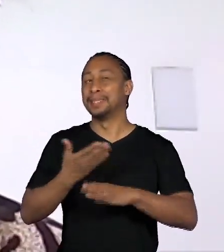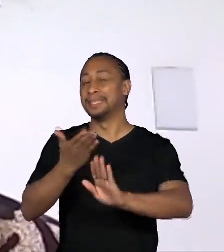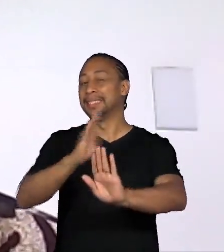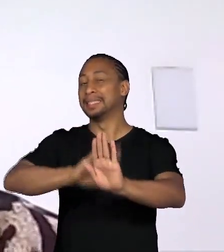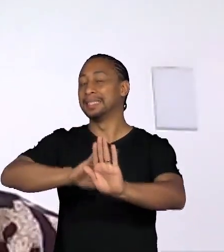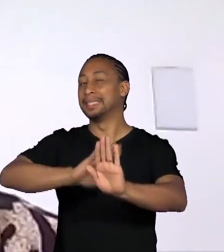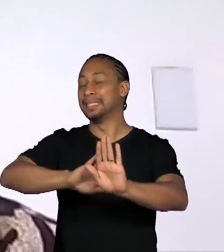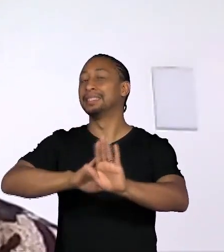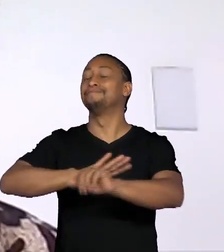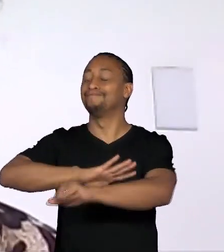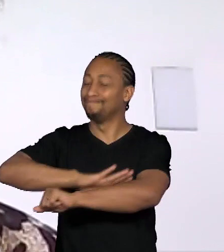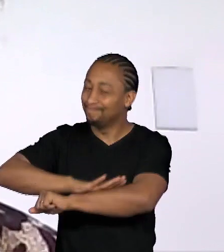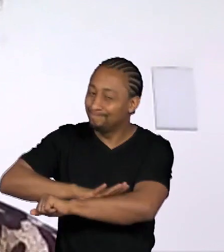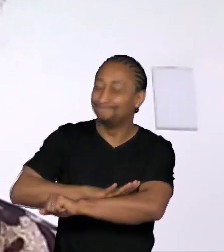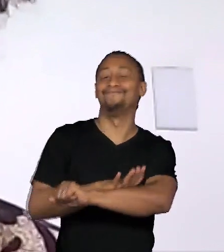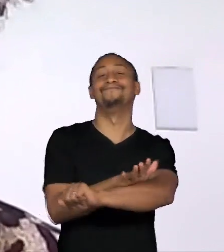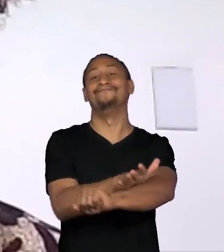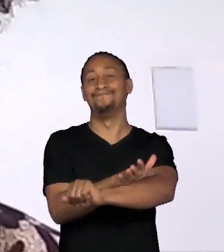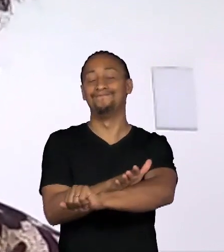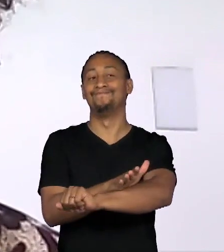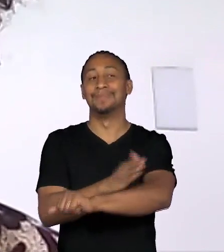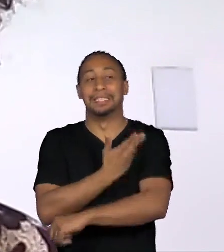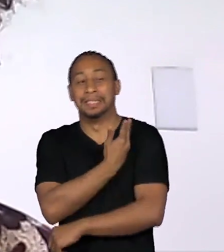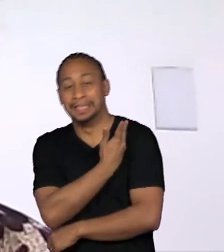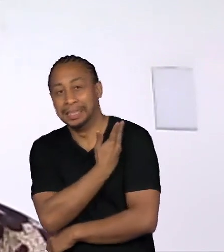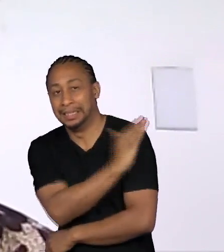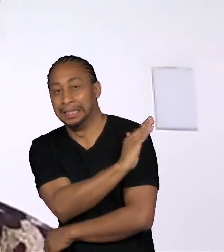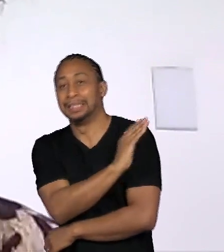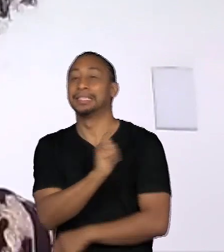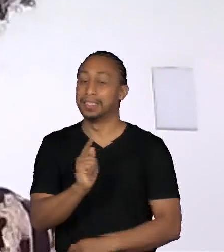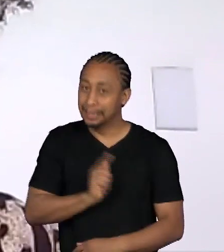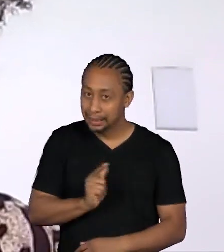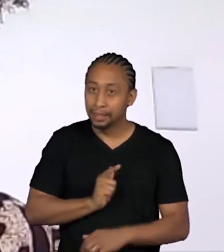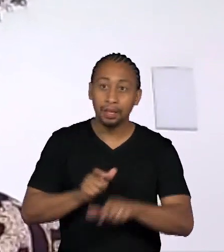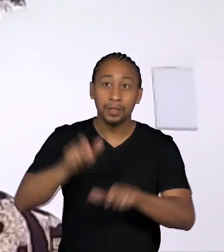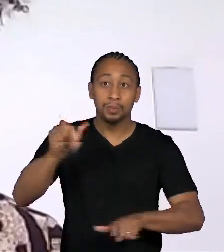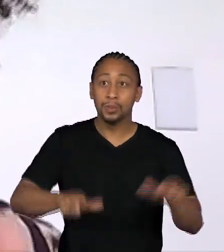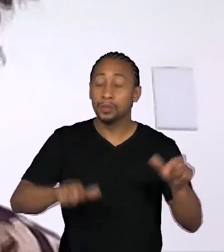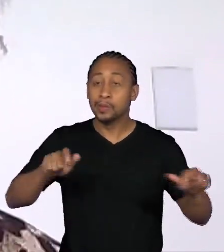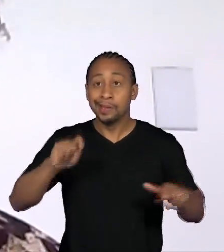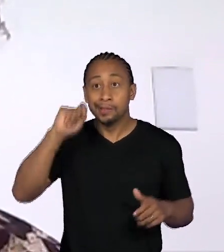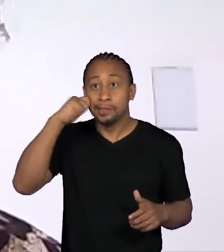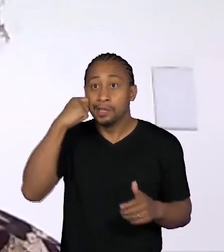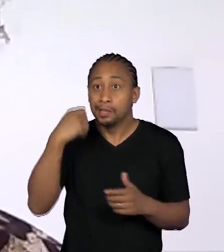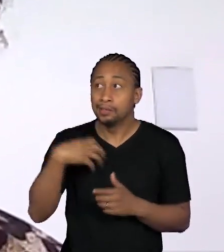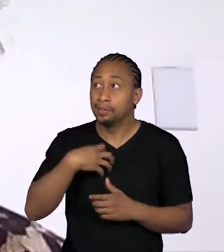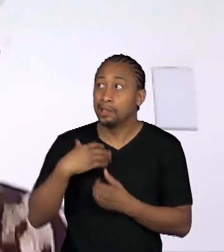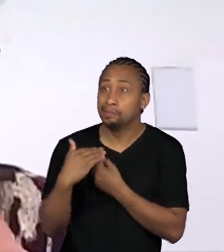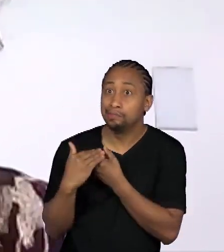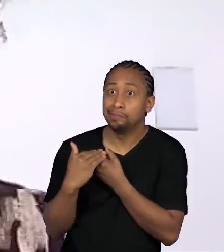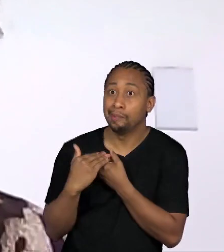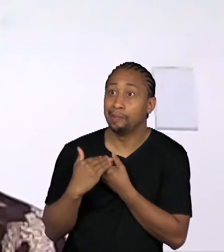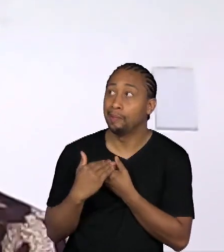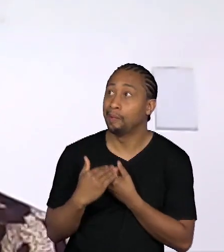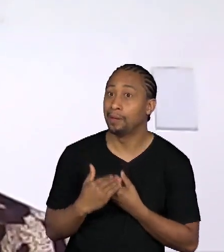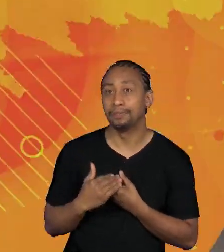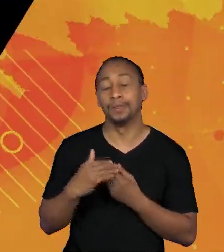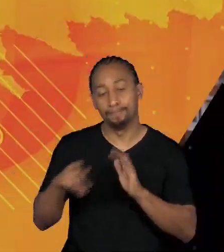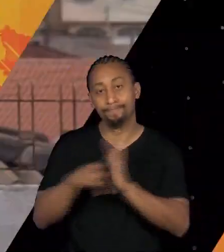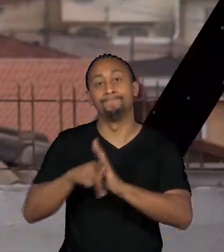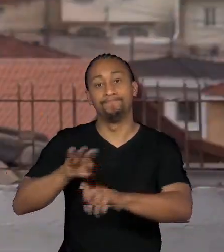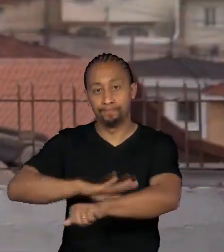multifacetadamente discriminações que relegam as pessoas negras a um patamar de inferioridade, que é típico do